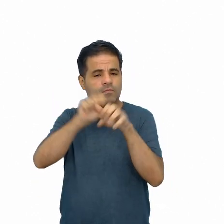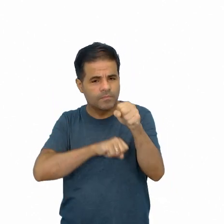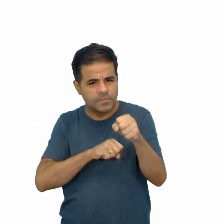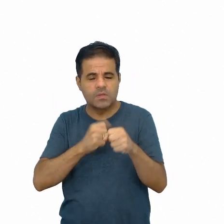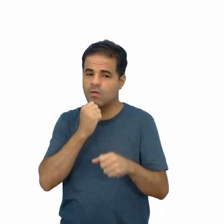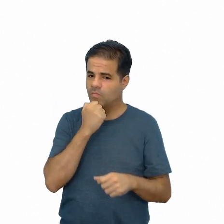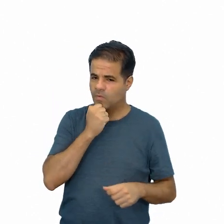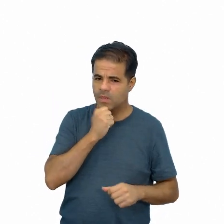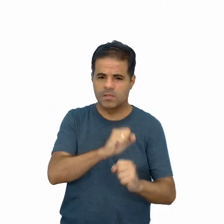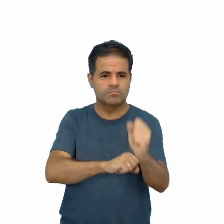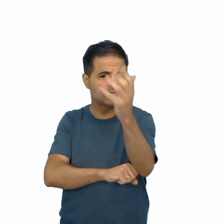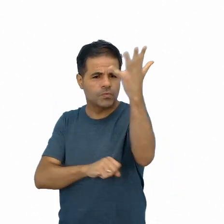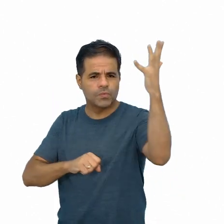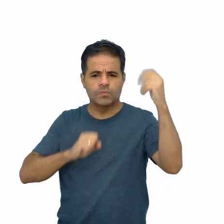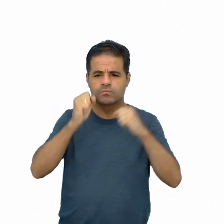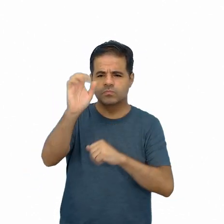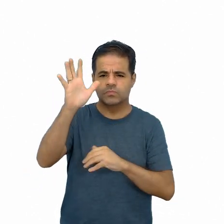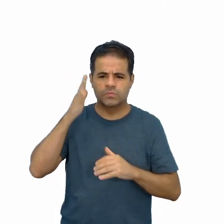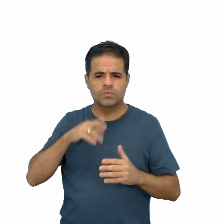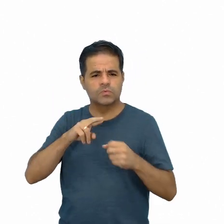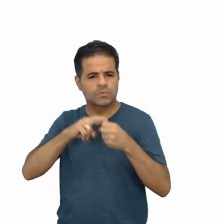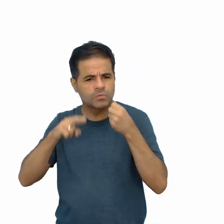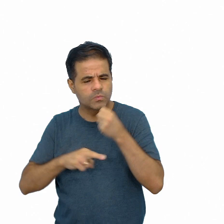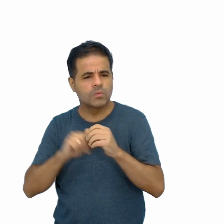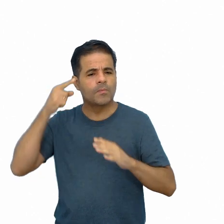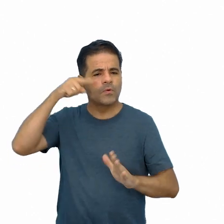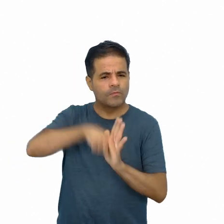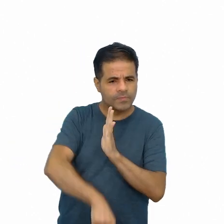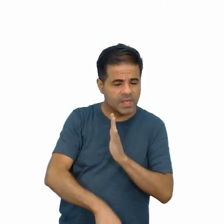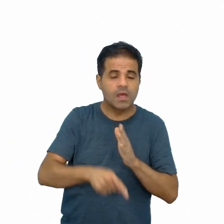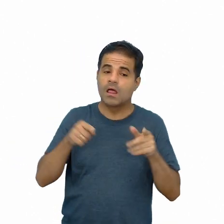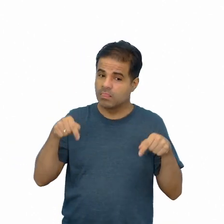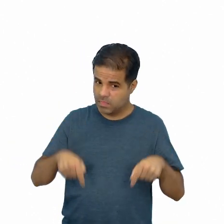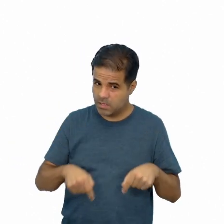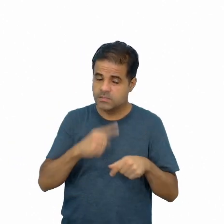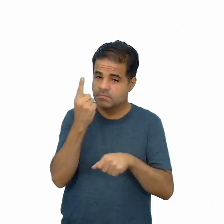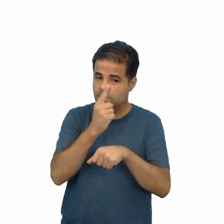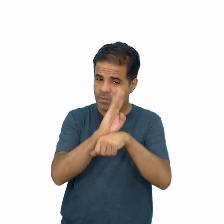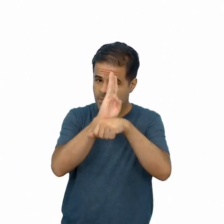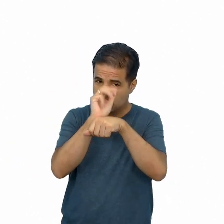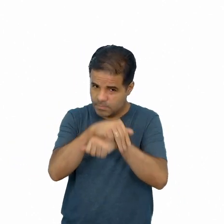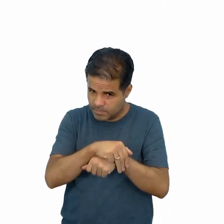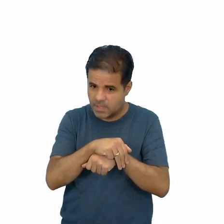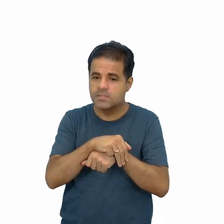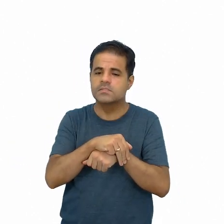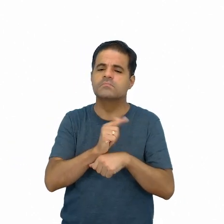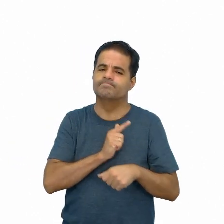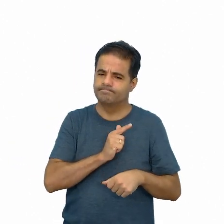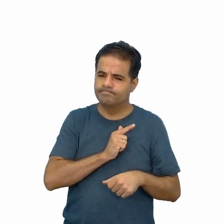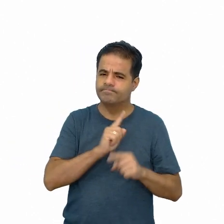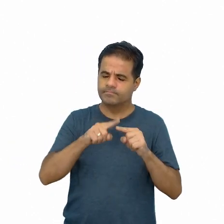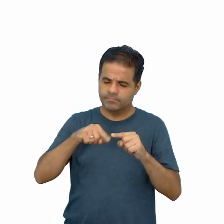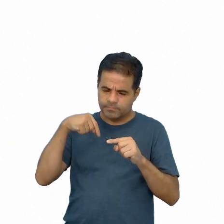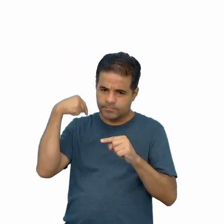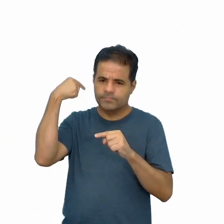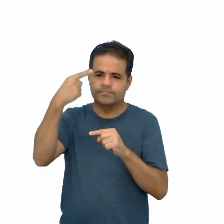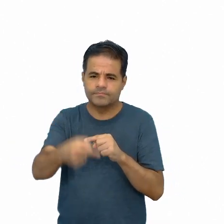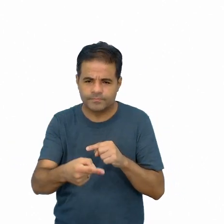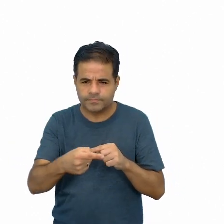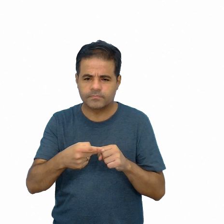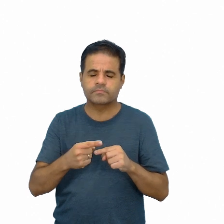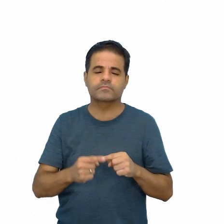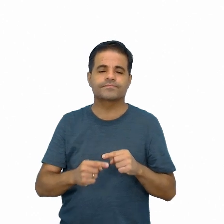de Ciências da Natureza do Programa de Recuperação e Aprofundamento neste primeiro bimestre. Depois, nós iremos,